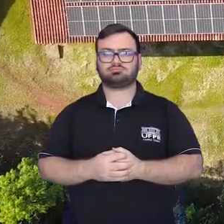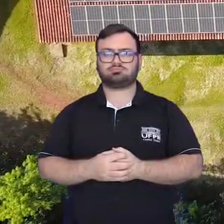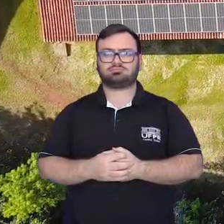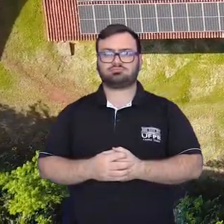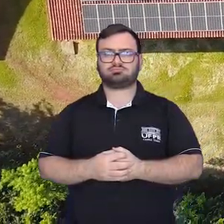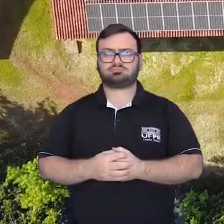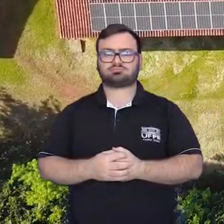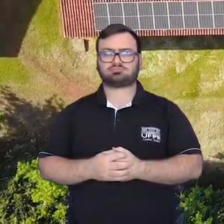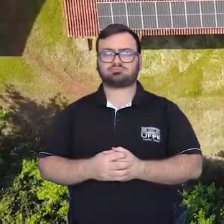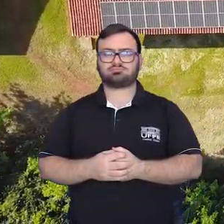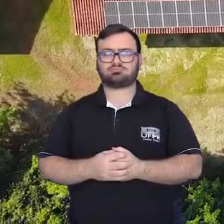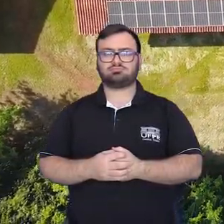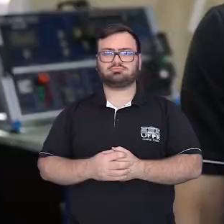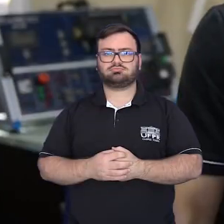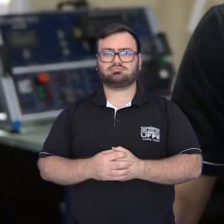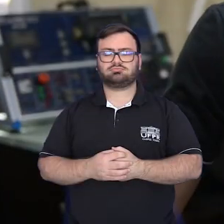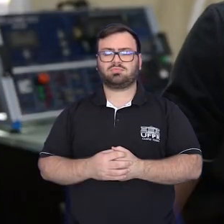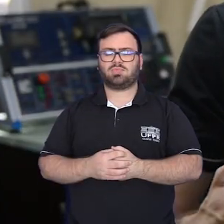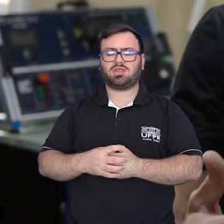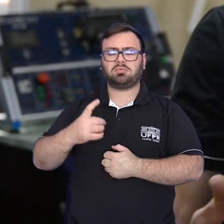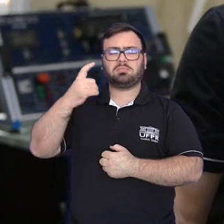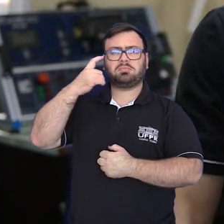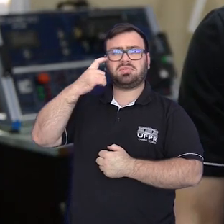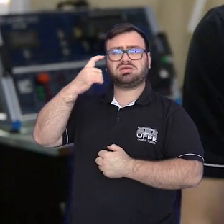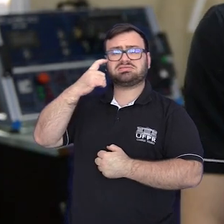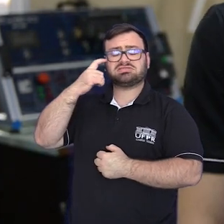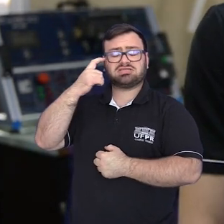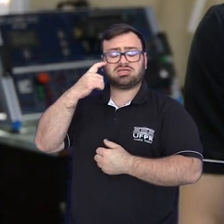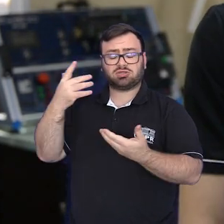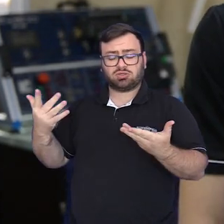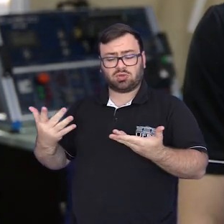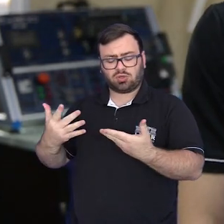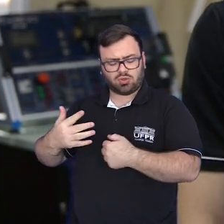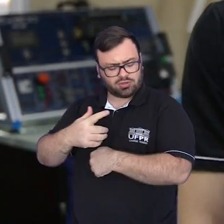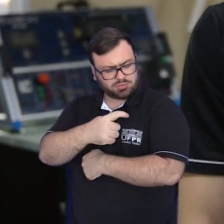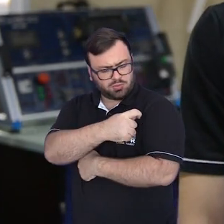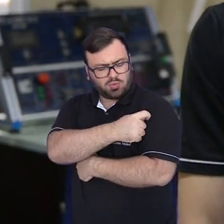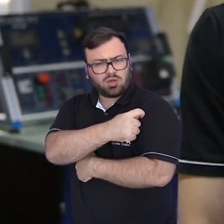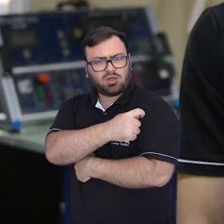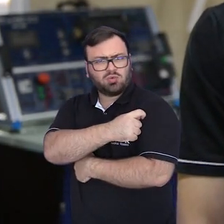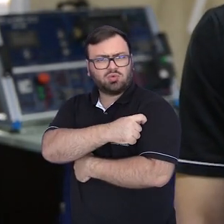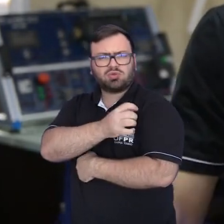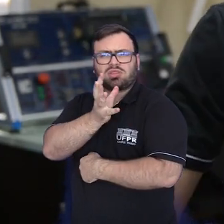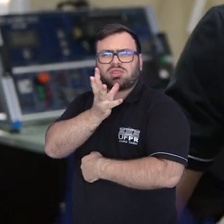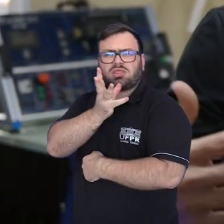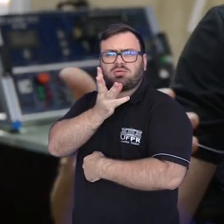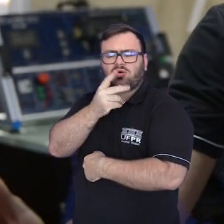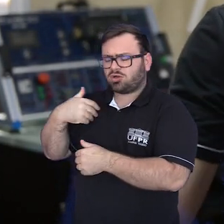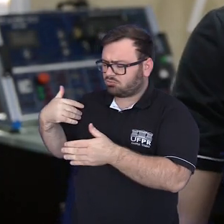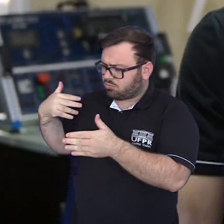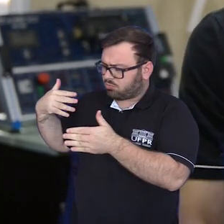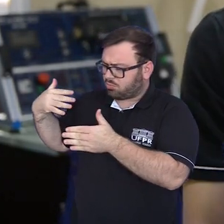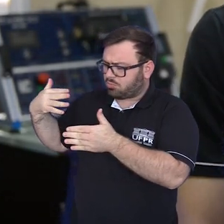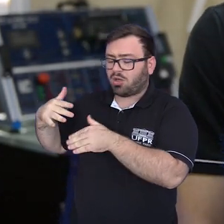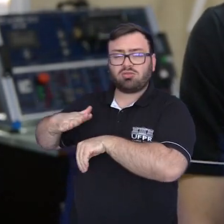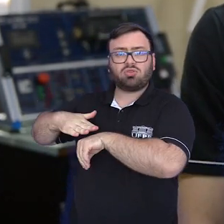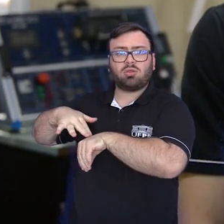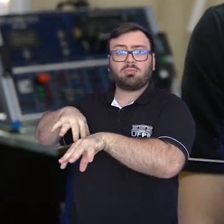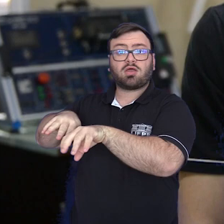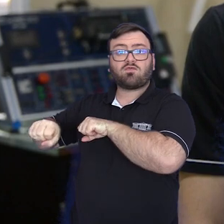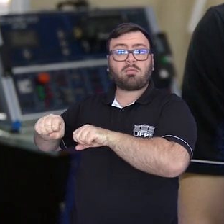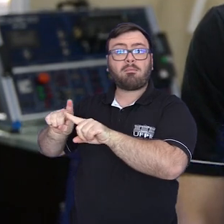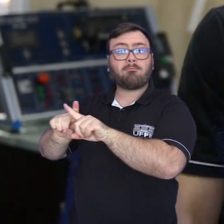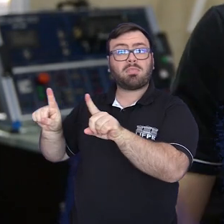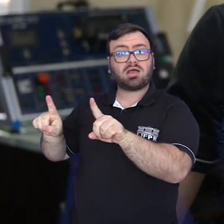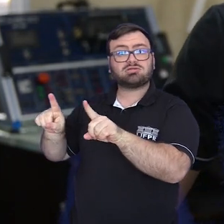Pensando que o aluno demora um certo tempo para se formar, mas ele vai entrar no mercado de trabalho, ele vai ter a